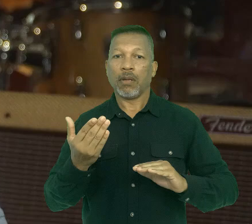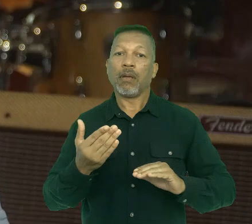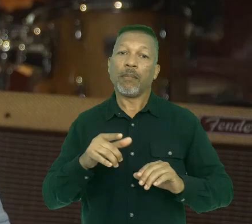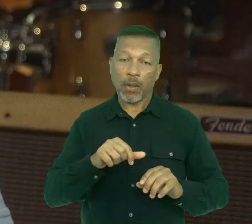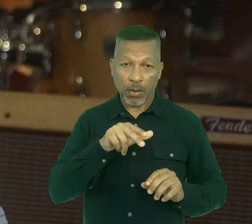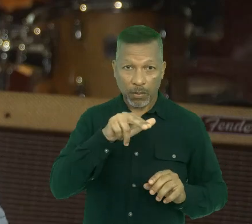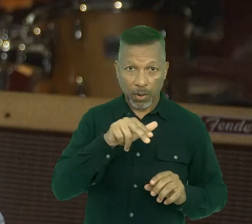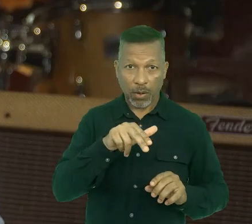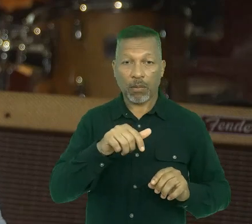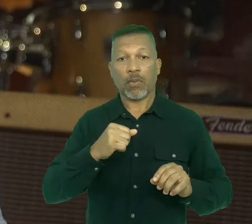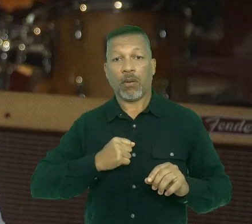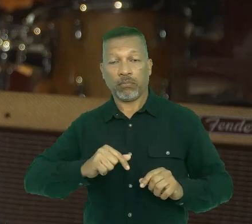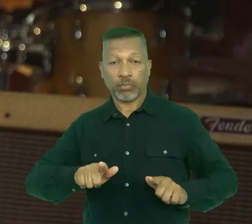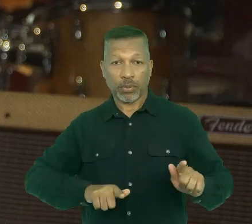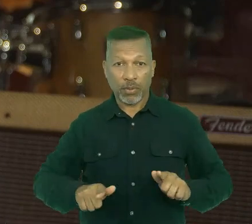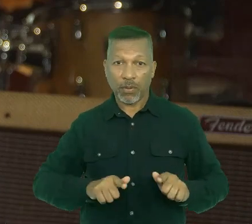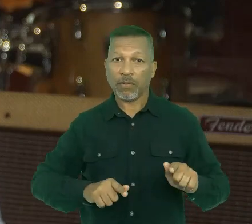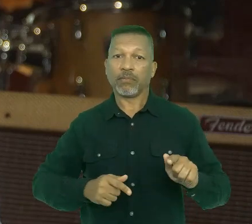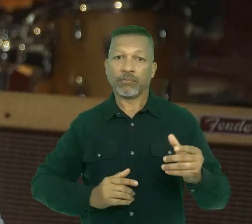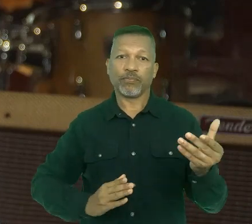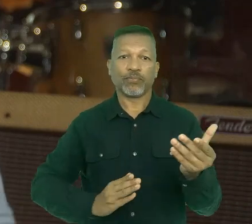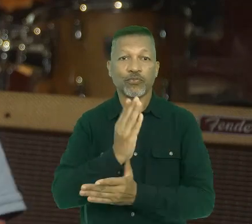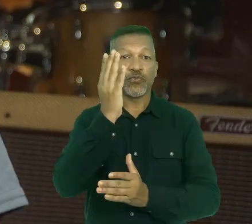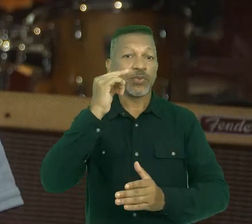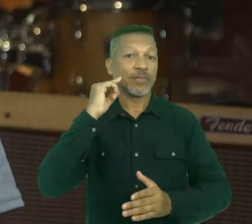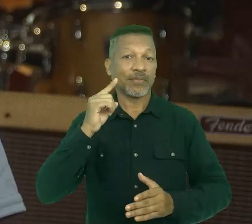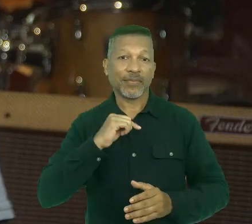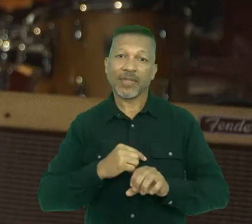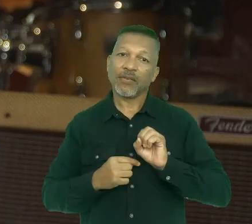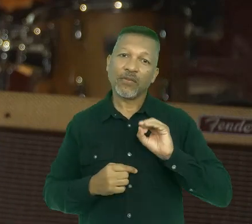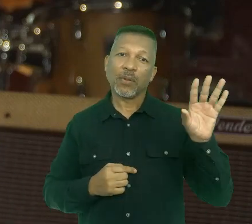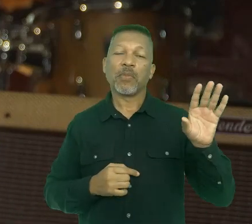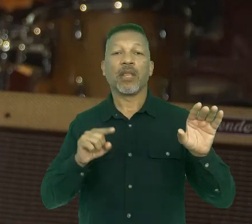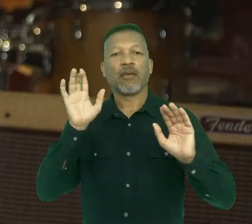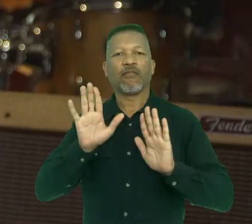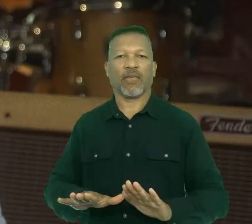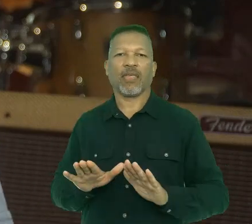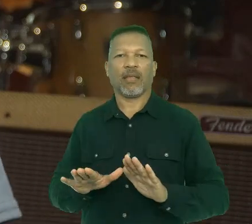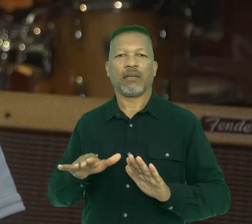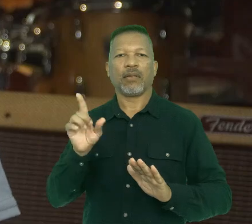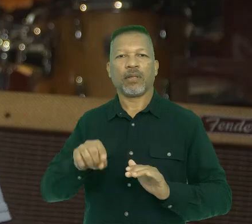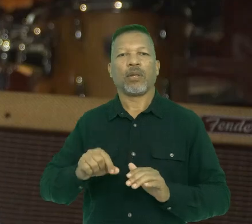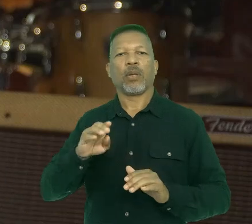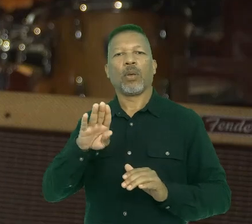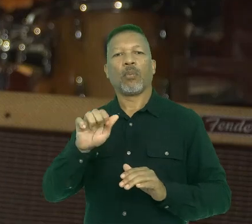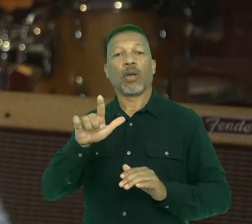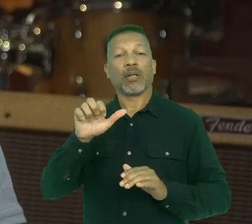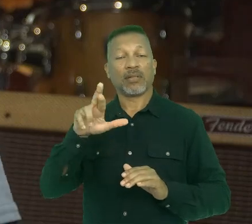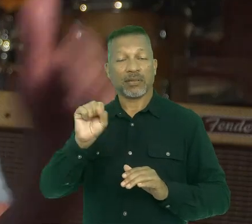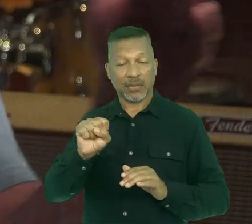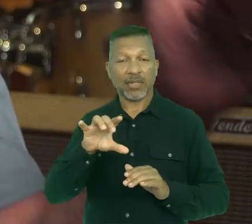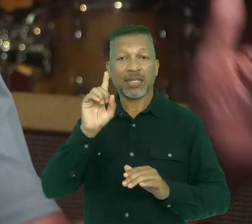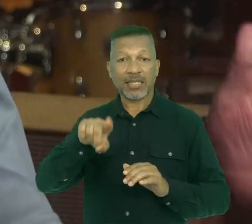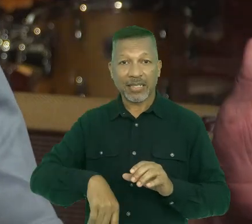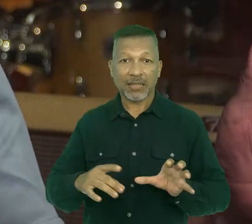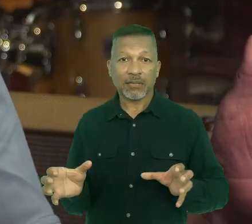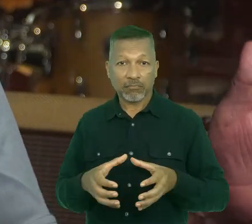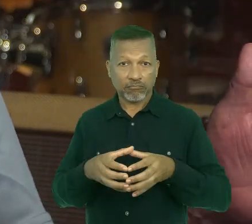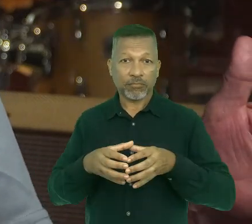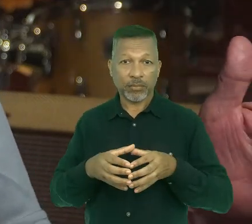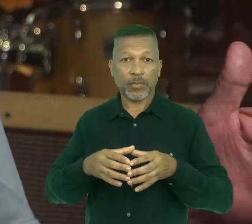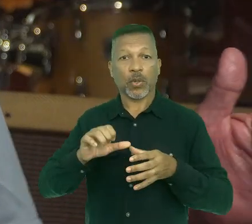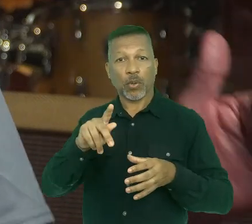irmão e meu primo passaram no vestibular, foram embora e eu fiquei. Aí montei a minha própria banda, chamava Boilers, que acompanhava